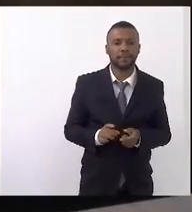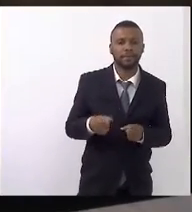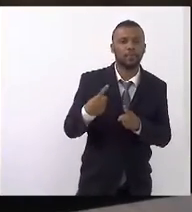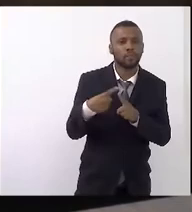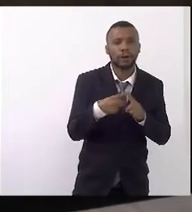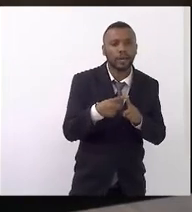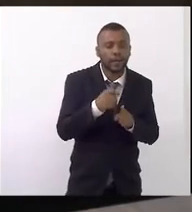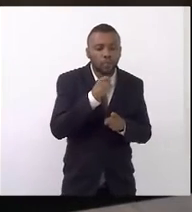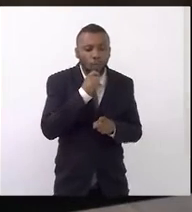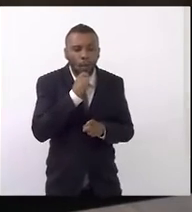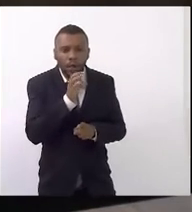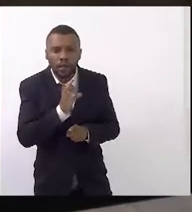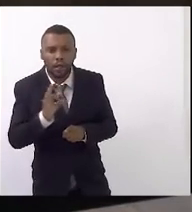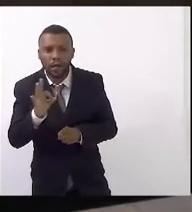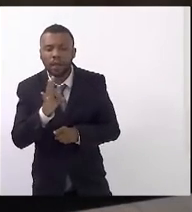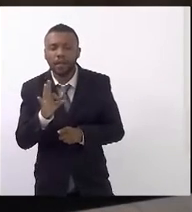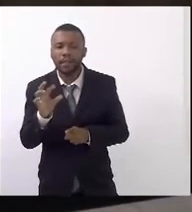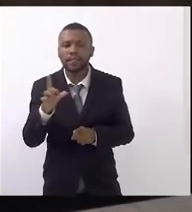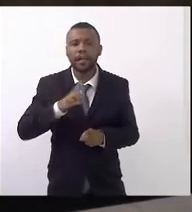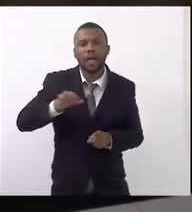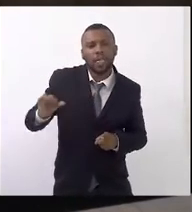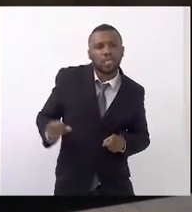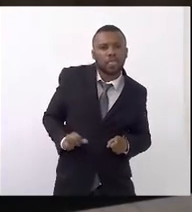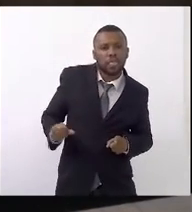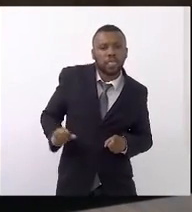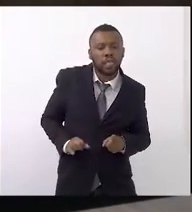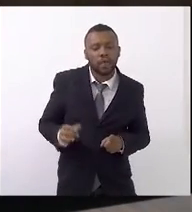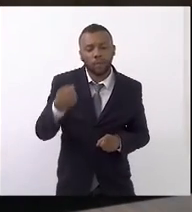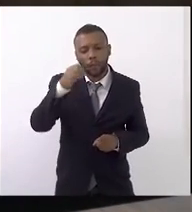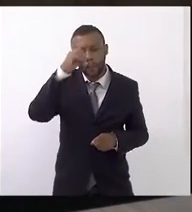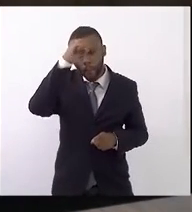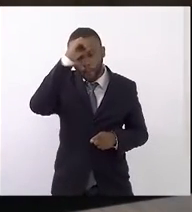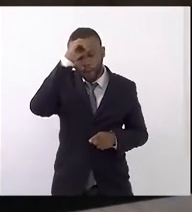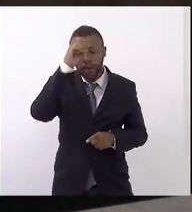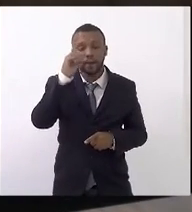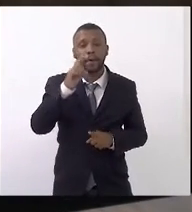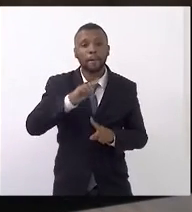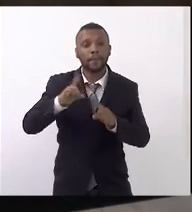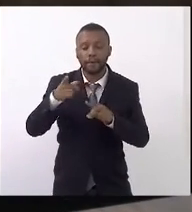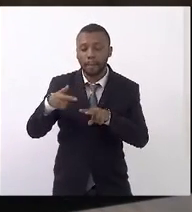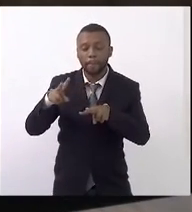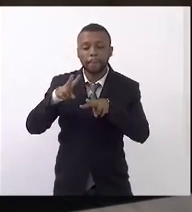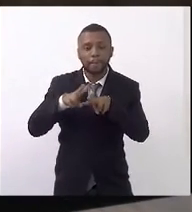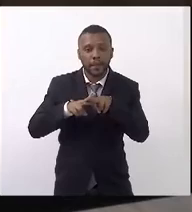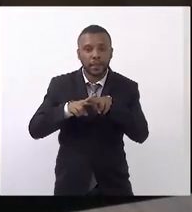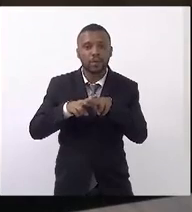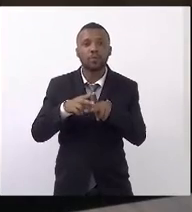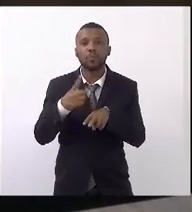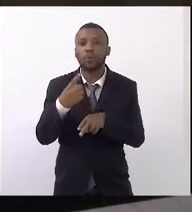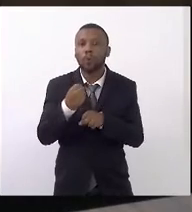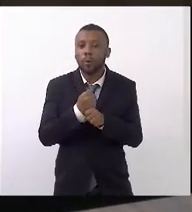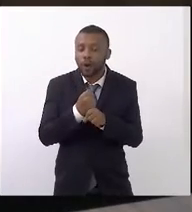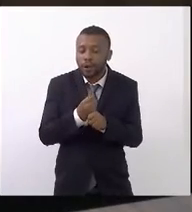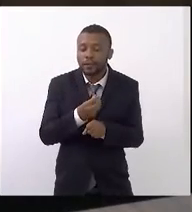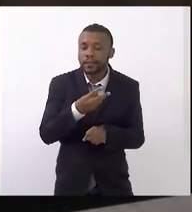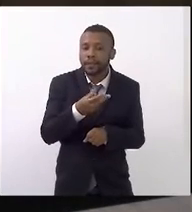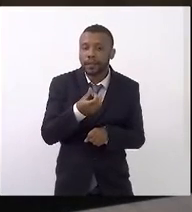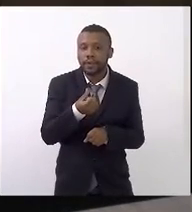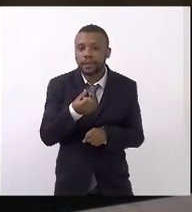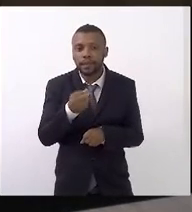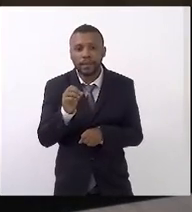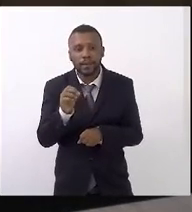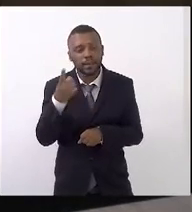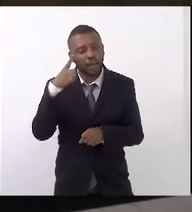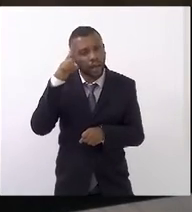sofre uma injustiça de ficar inocentemente preso por 360 dias por um crime que